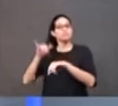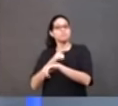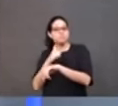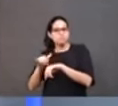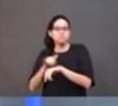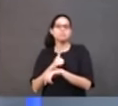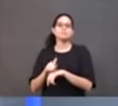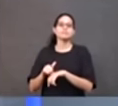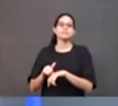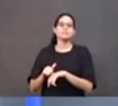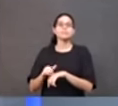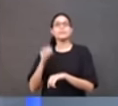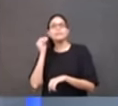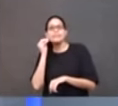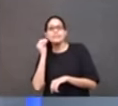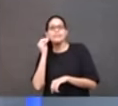eliminação